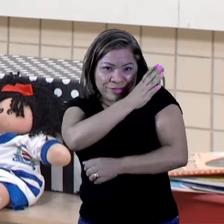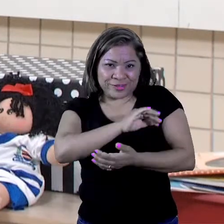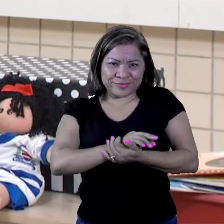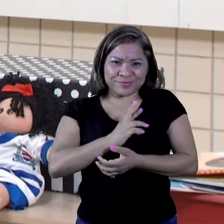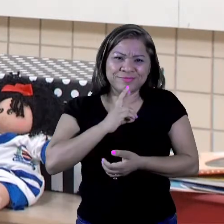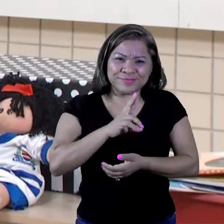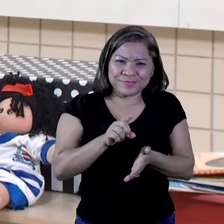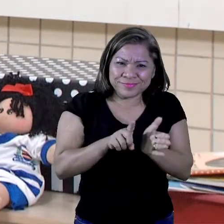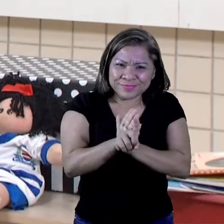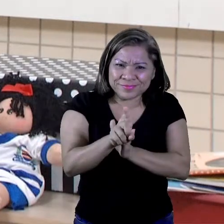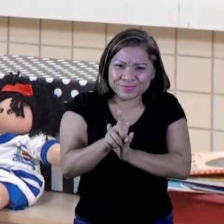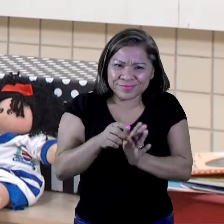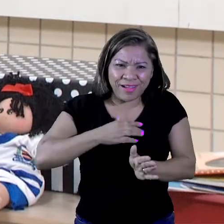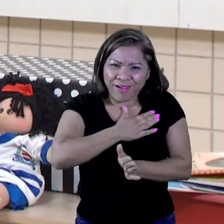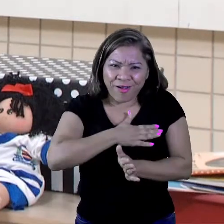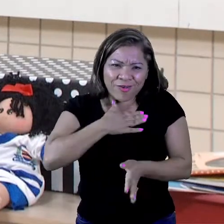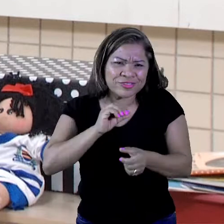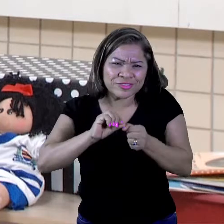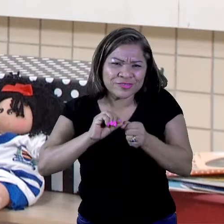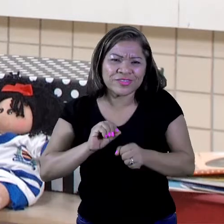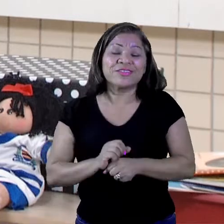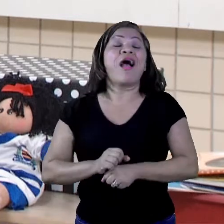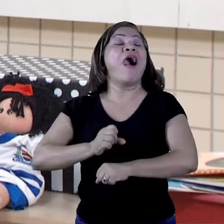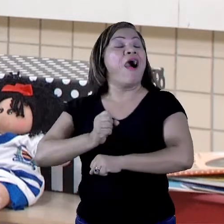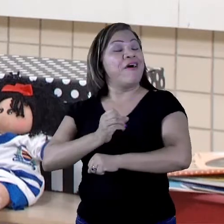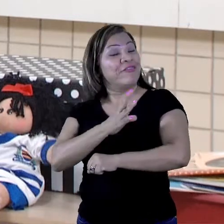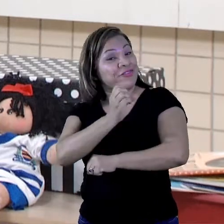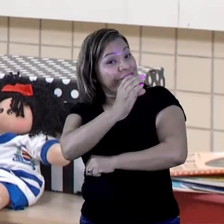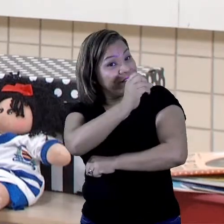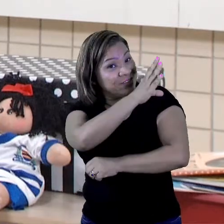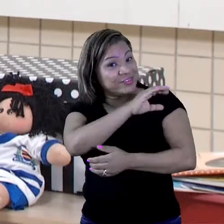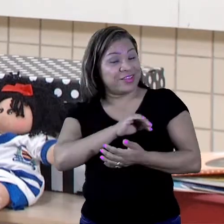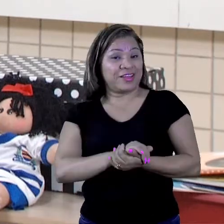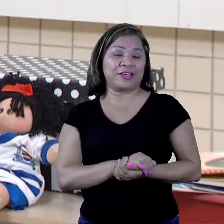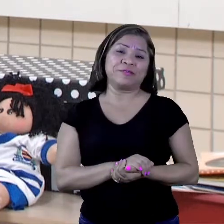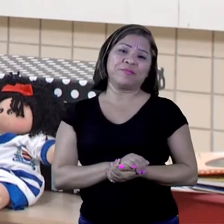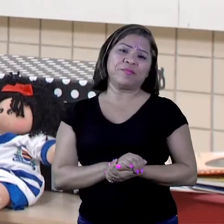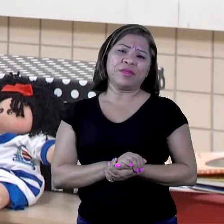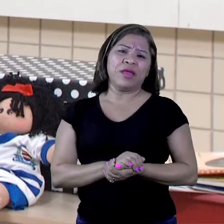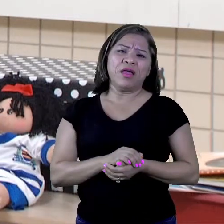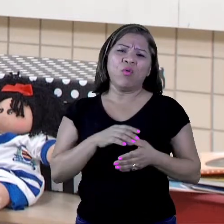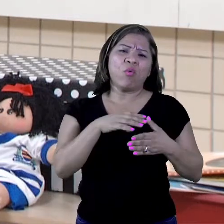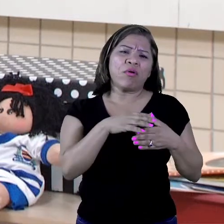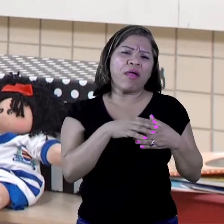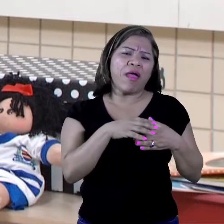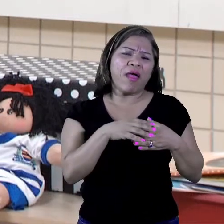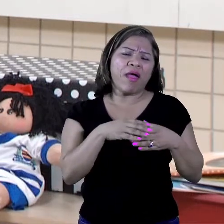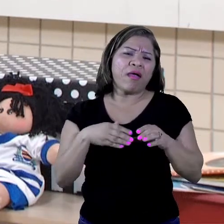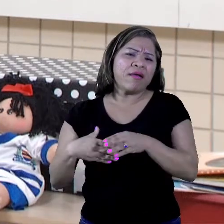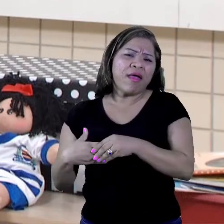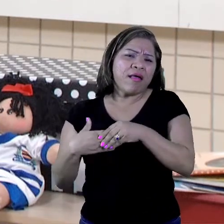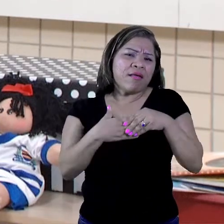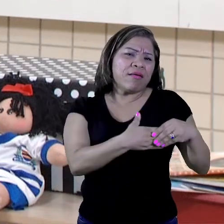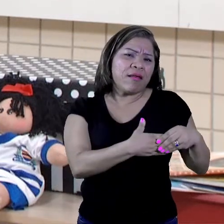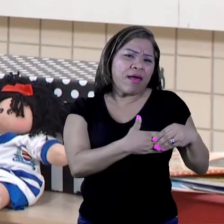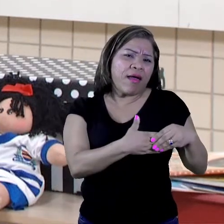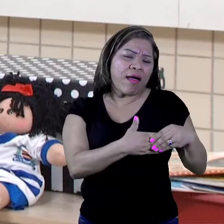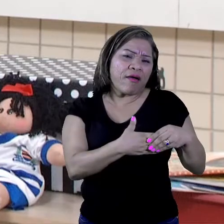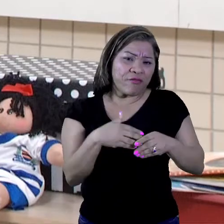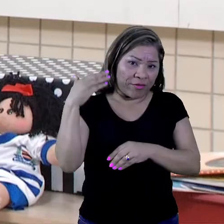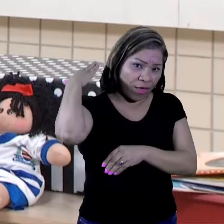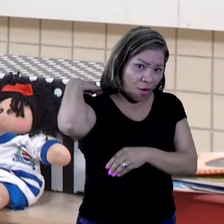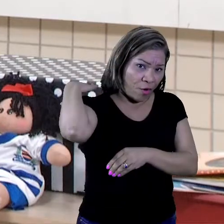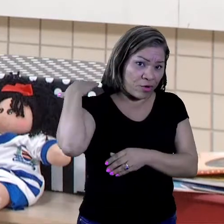que Rodolfo gosta de fazer? Viajar. E o que ele leva nas costas? Ele leva a